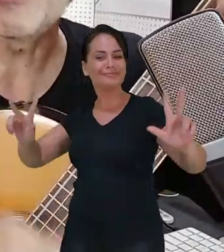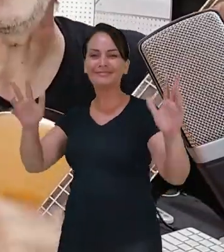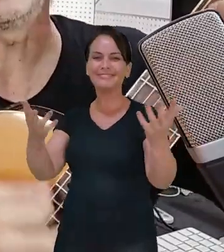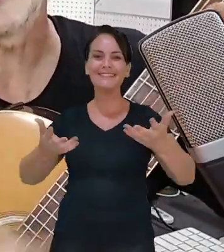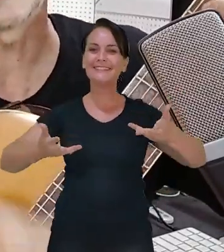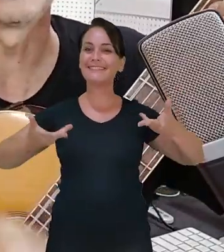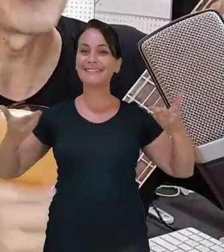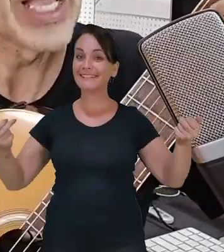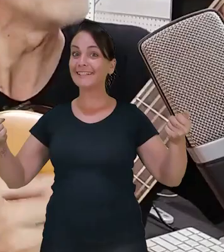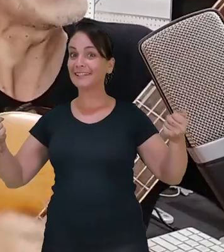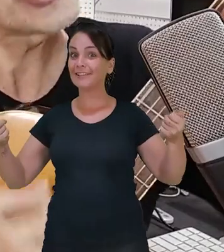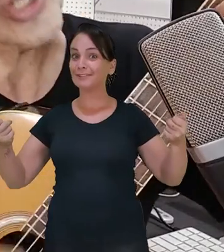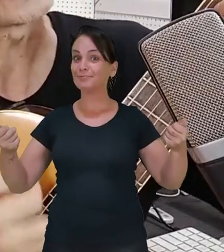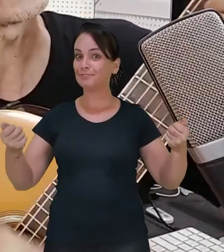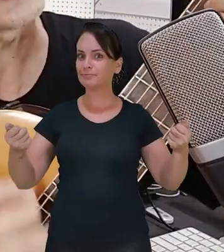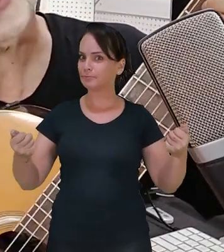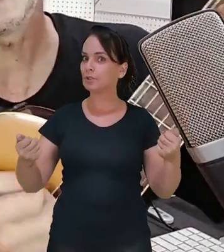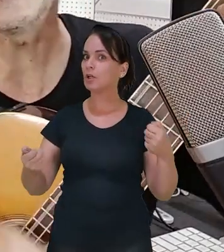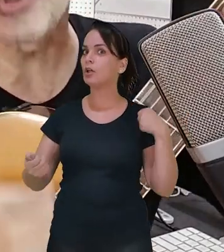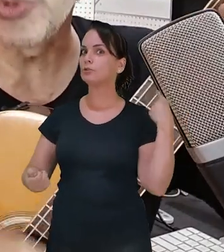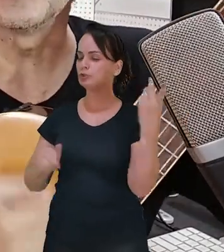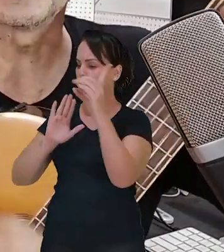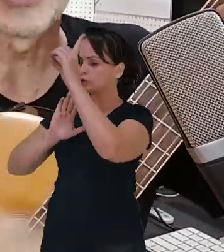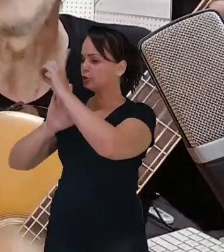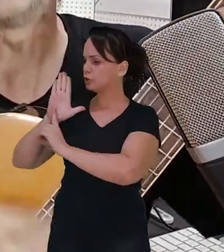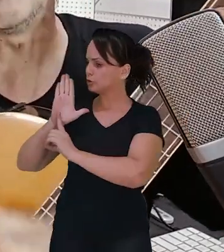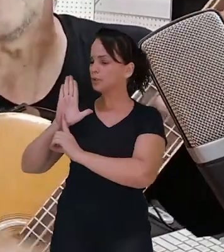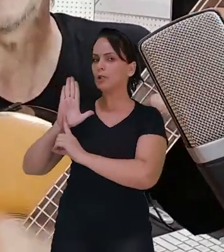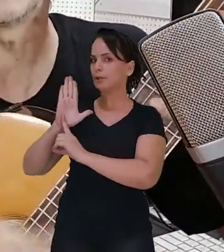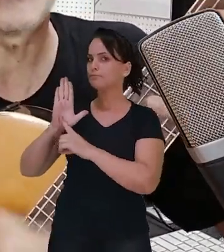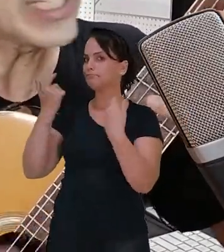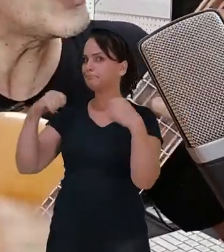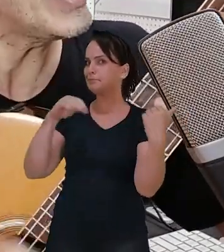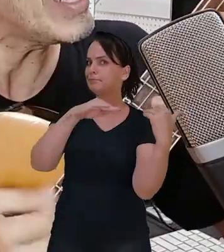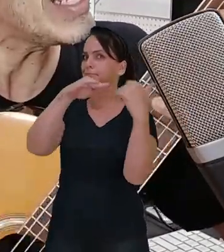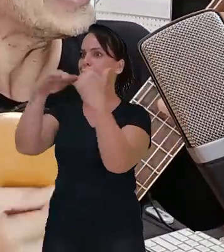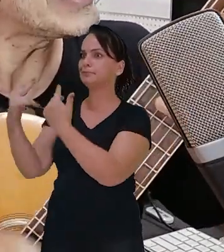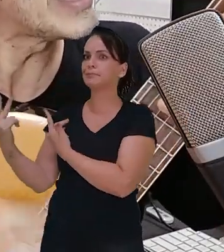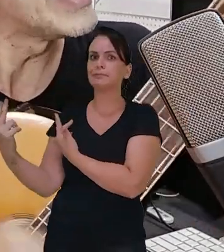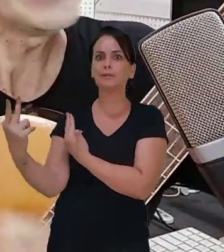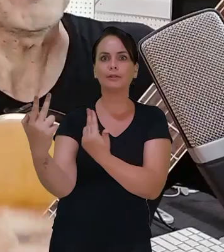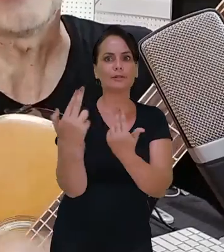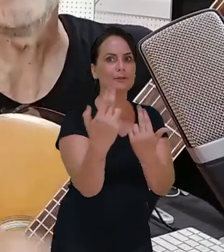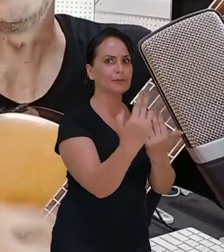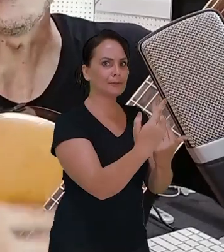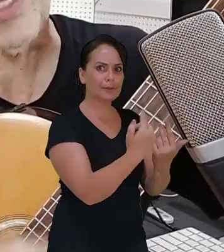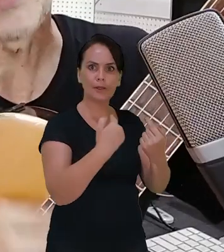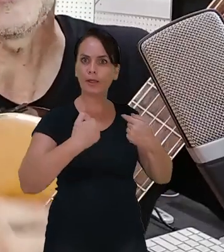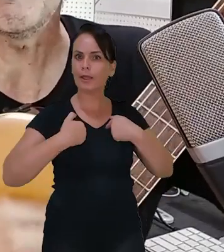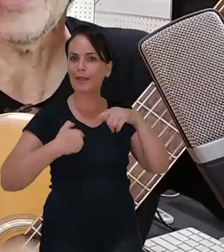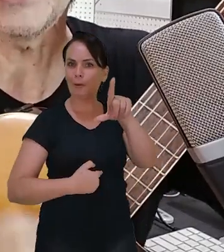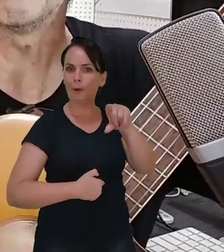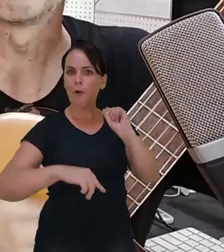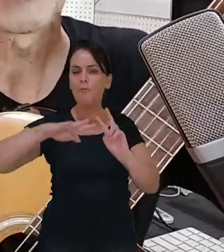é demais. Mas nossos direitos devem ser iguais. Eu prefiro